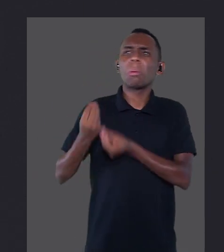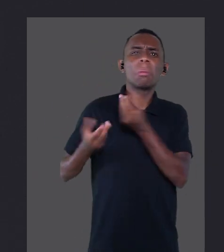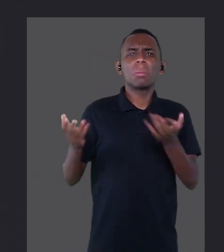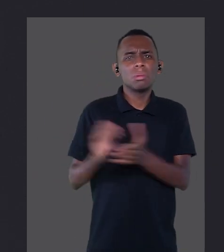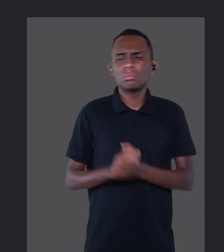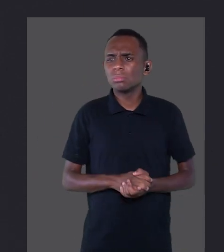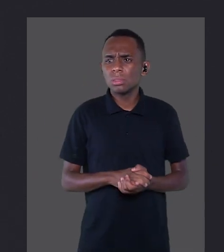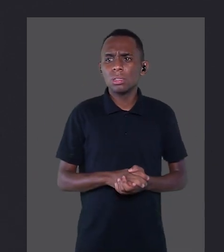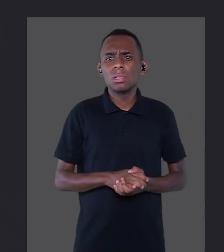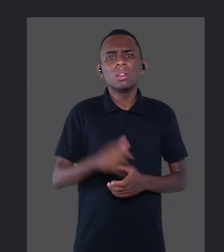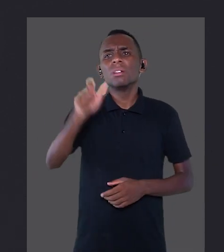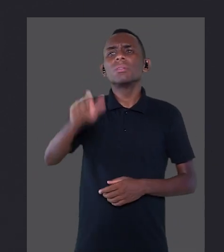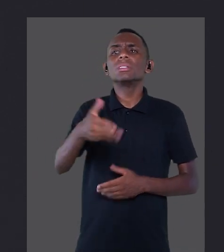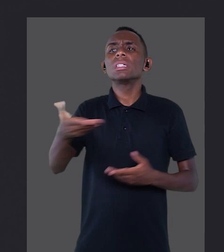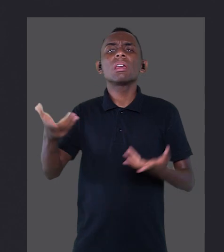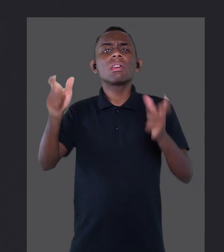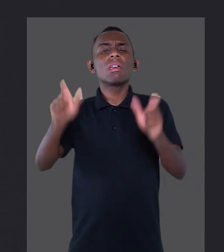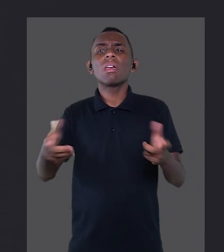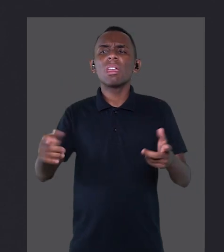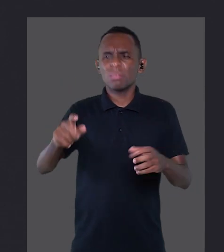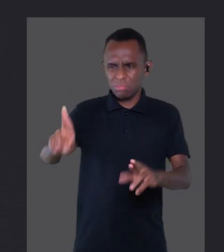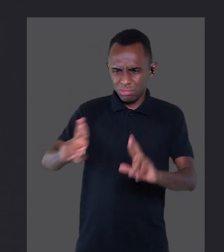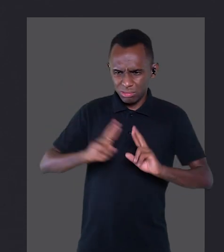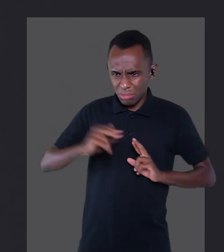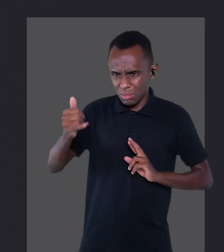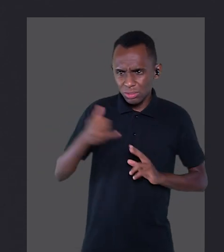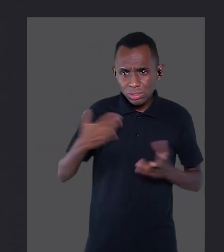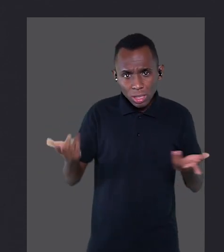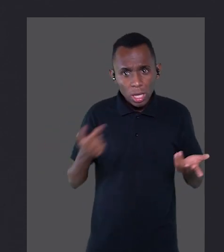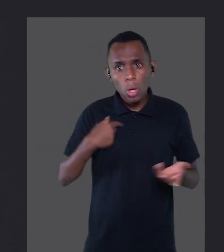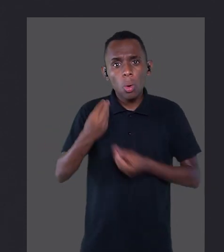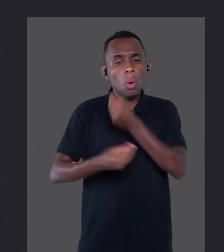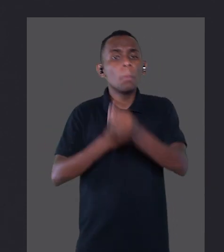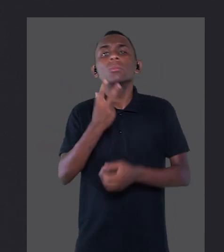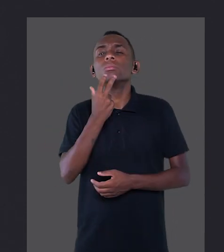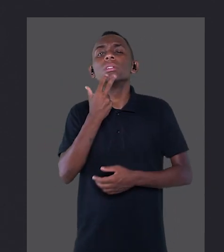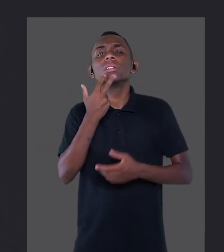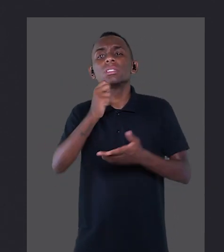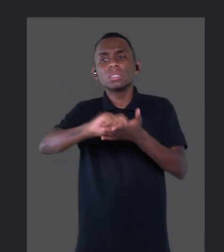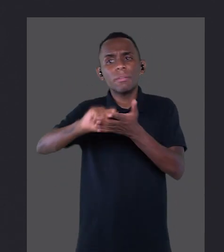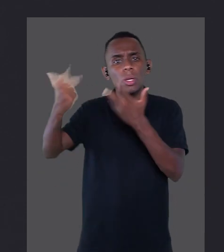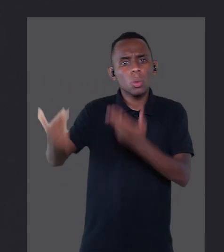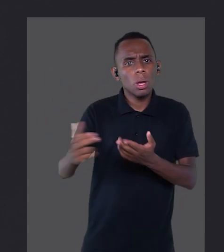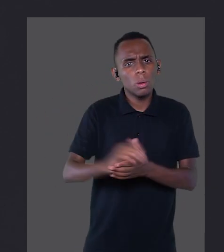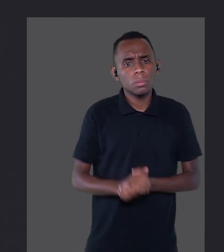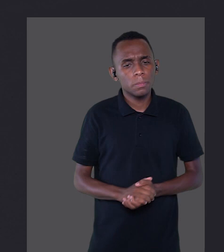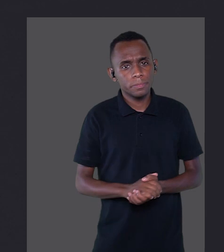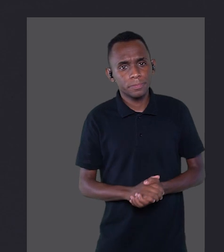assim? Quem é você para dizer que está escrevendo como Machado de Assis, sabe?